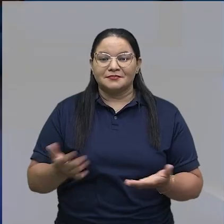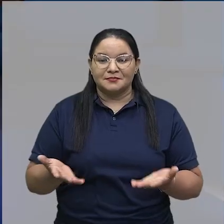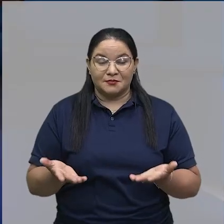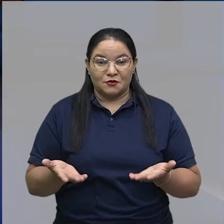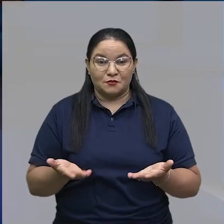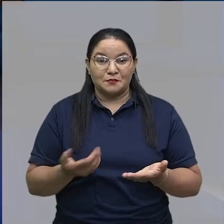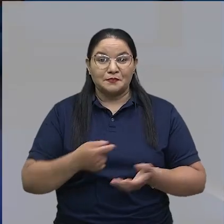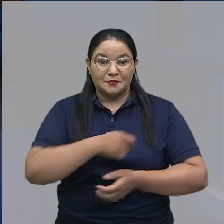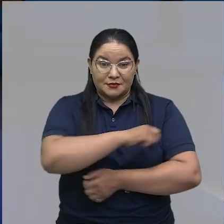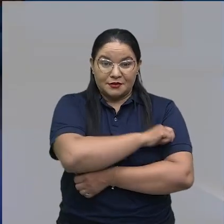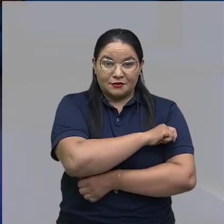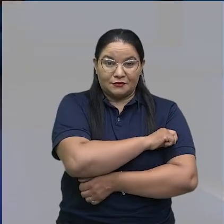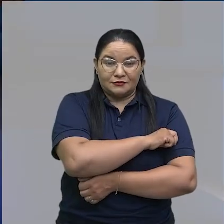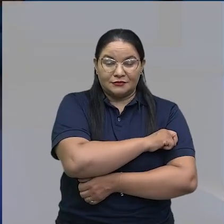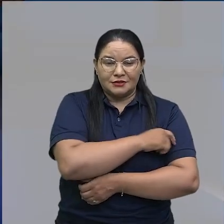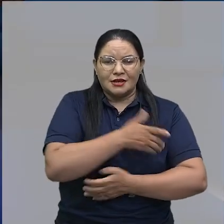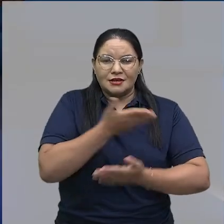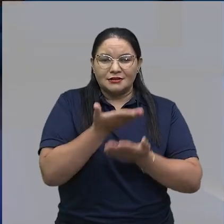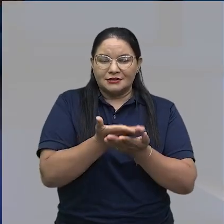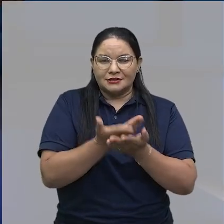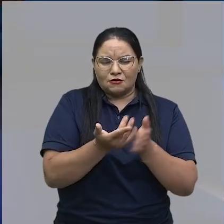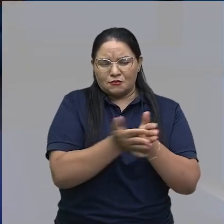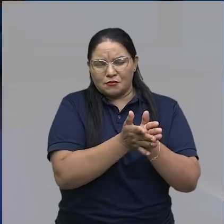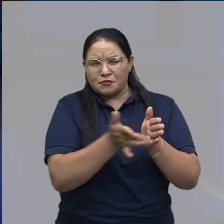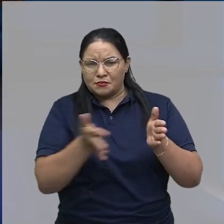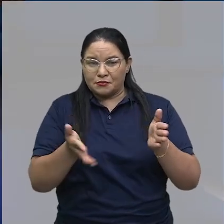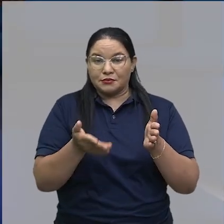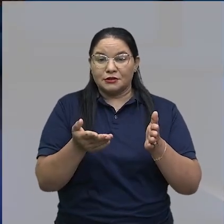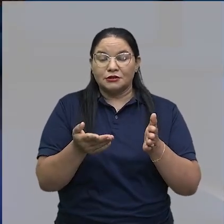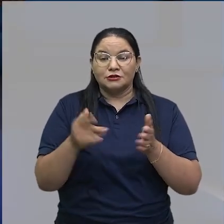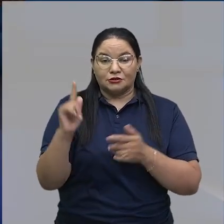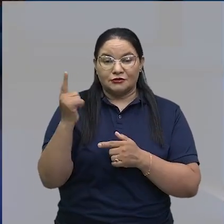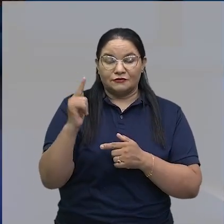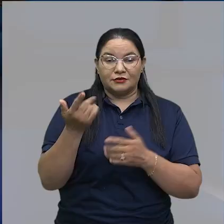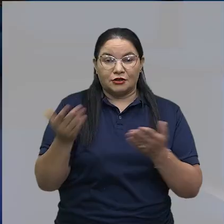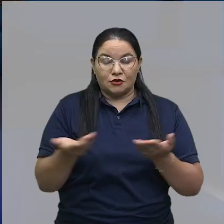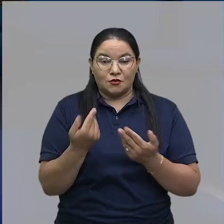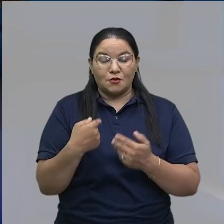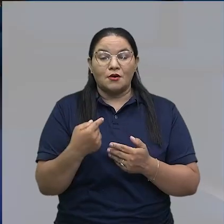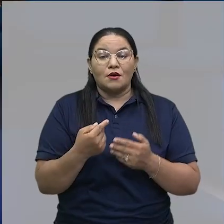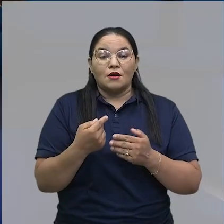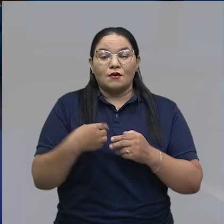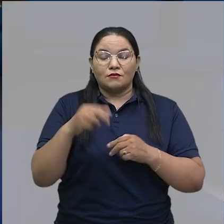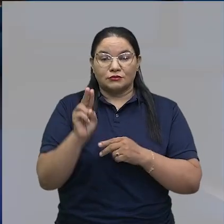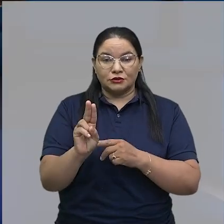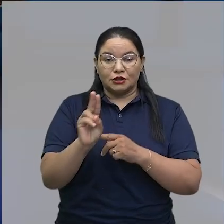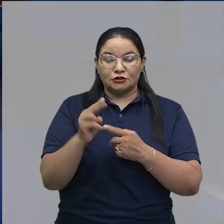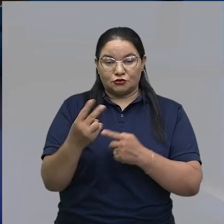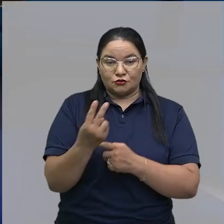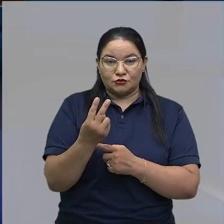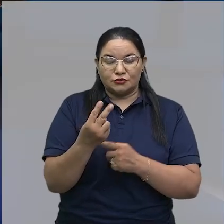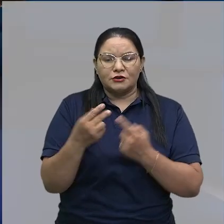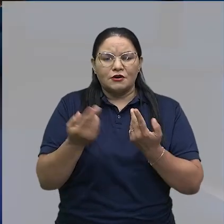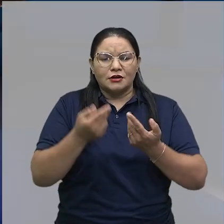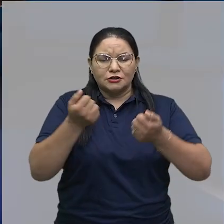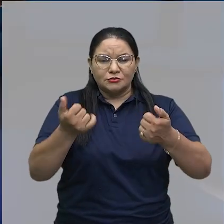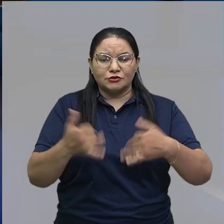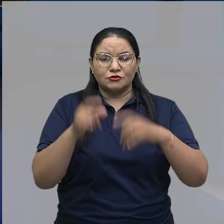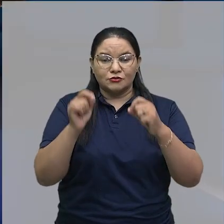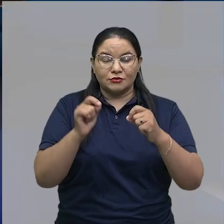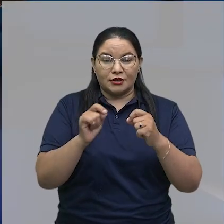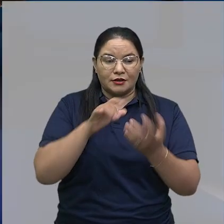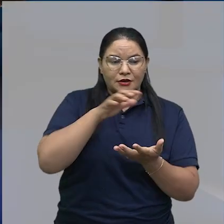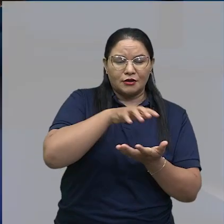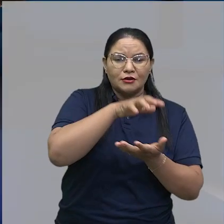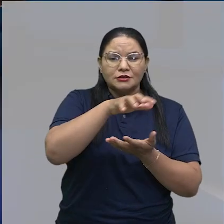Alunos, durante as nossas aulas de geografia aqui na segunda série, na unidade de número 2, nós falamos sobre os setores da